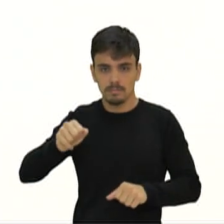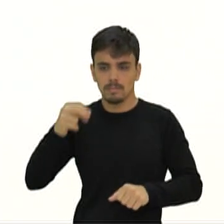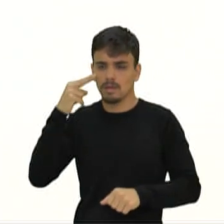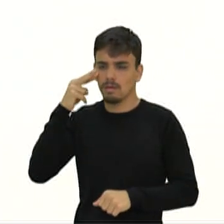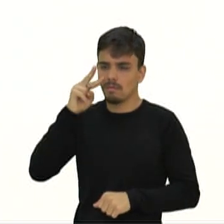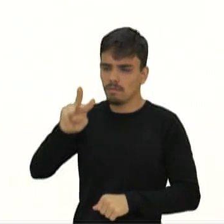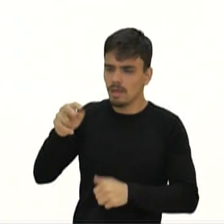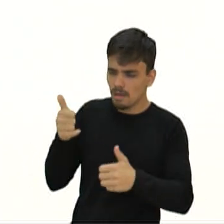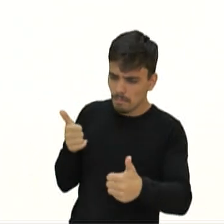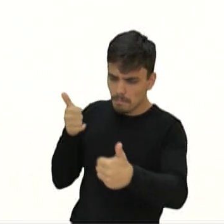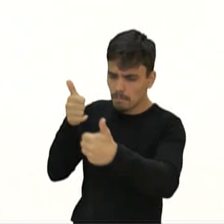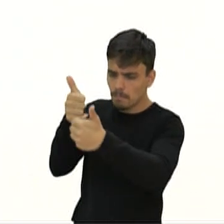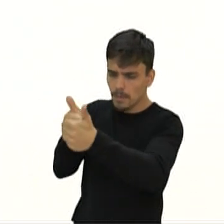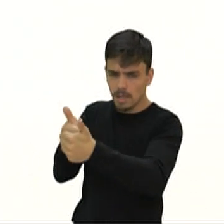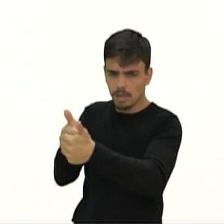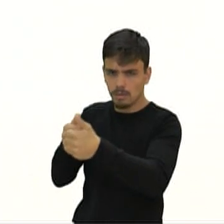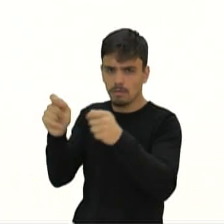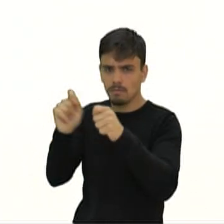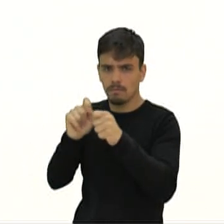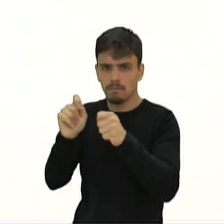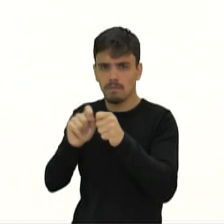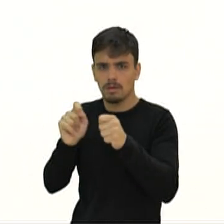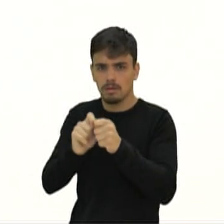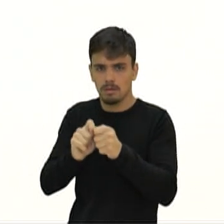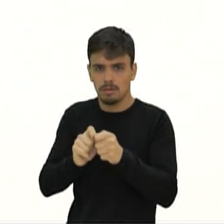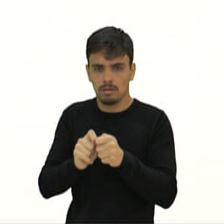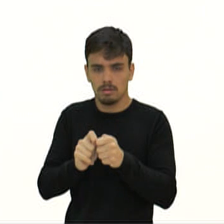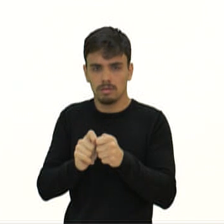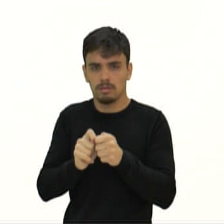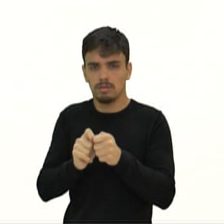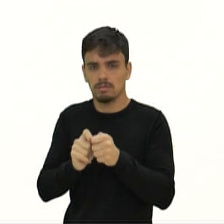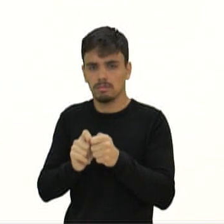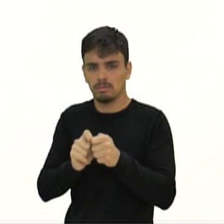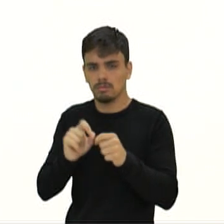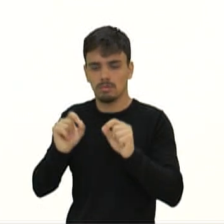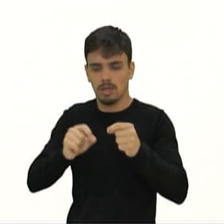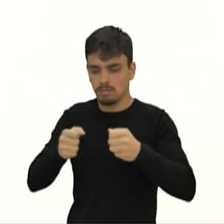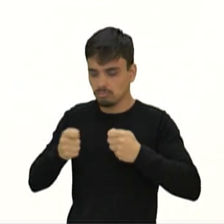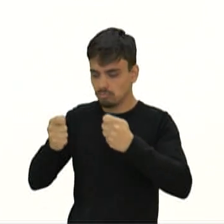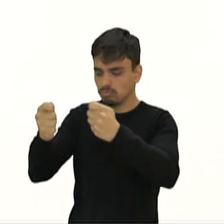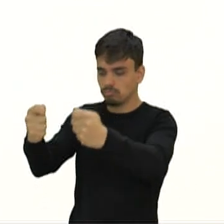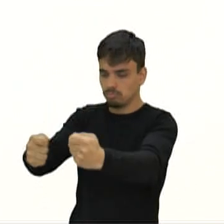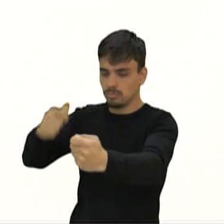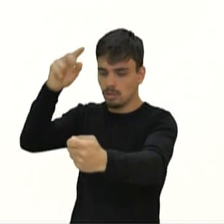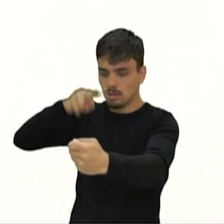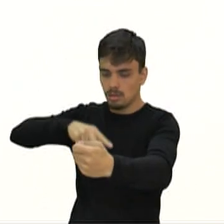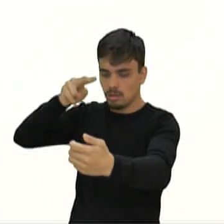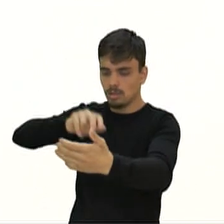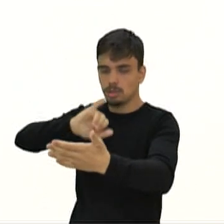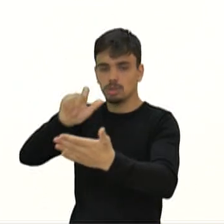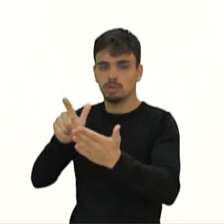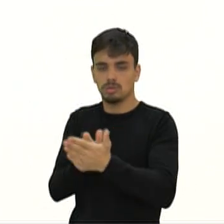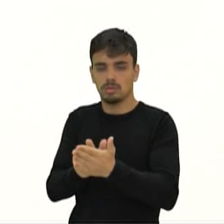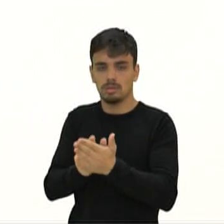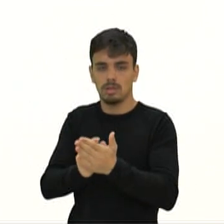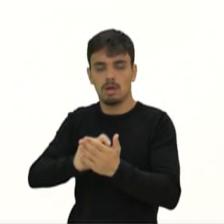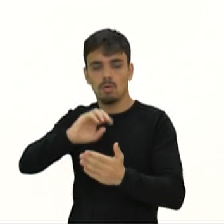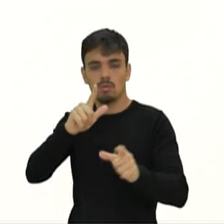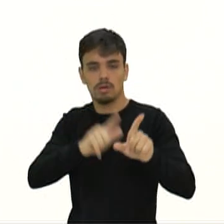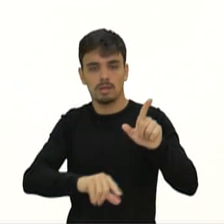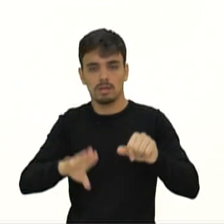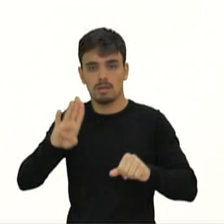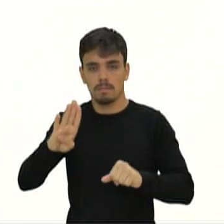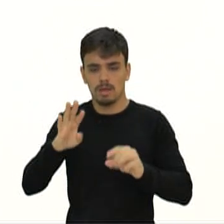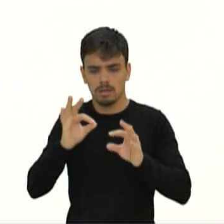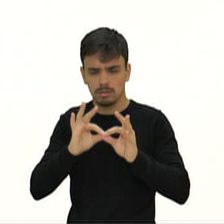enxergar próximo, o que faz com que os idosos estendam seus braços para ler os jornais. Letra B, enxergar longe,